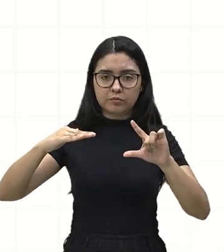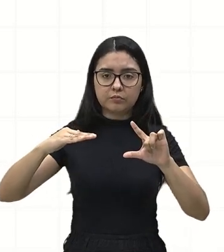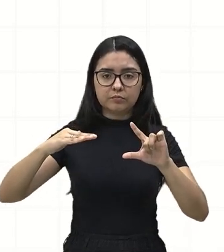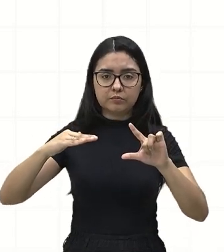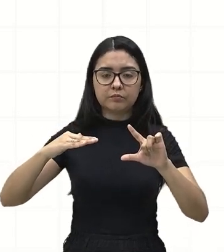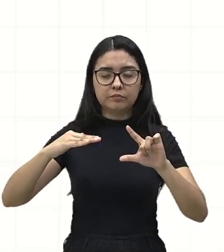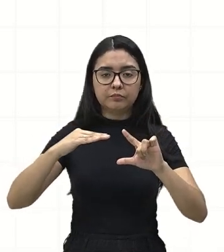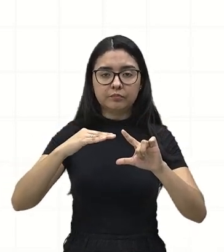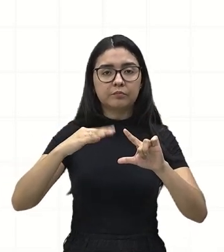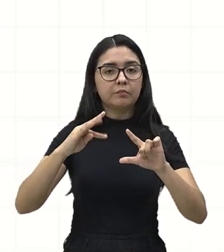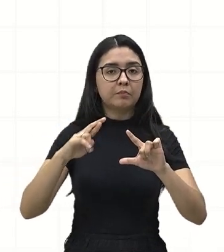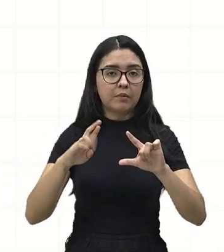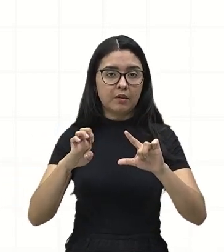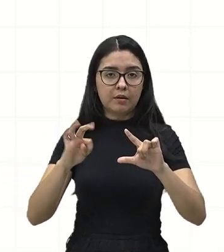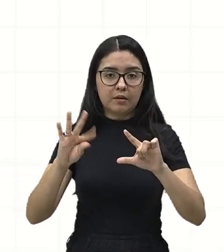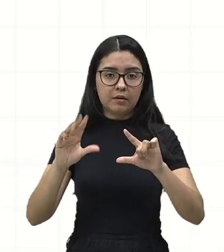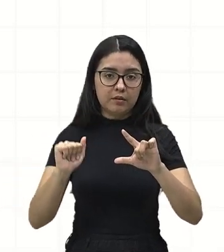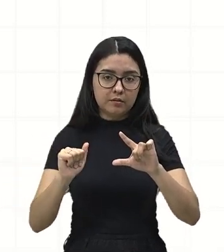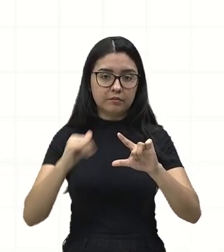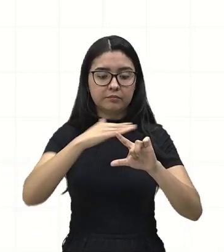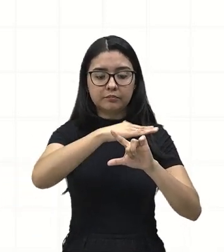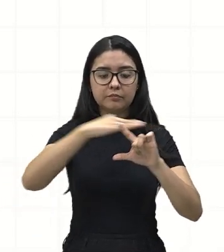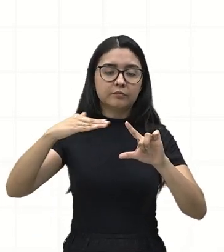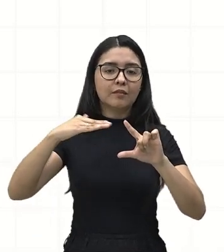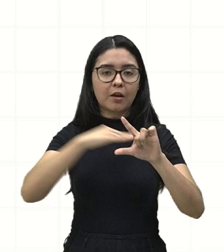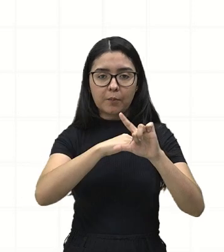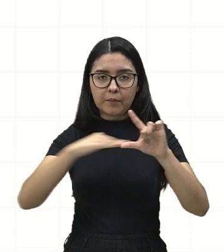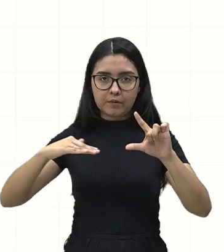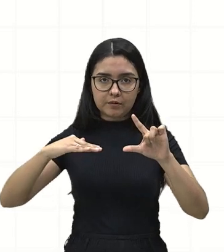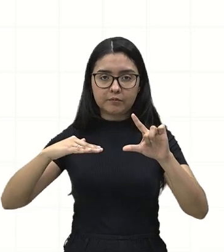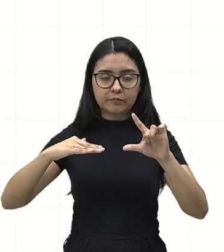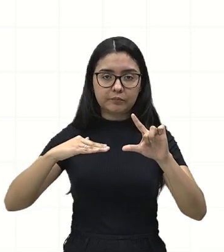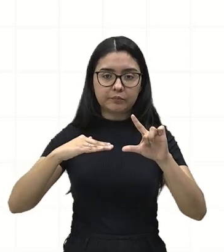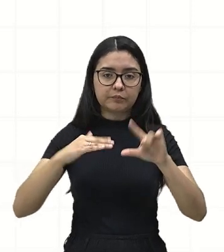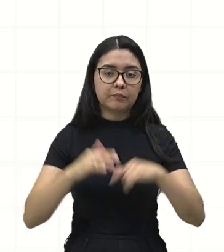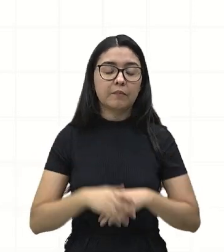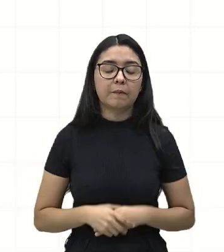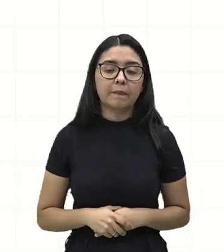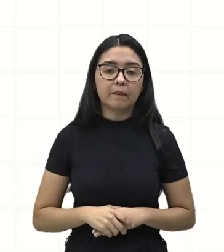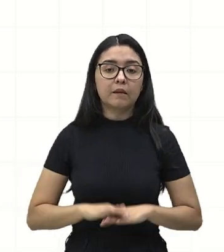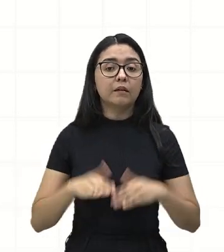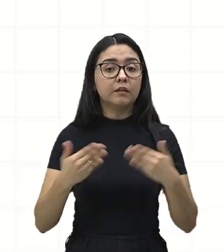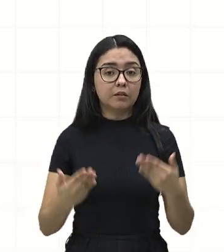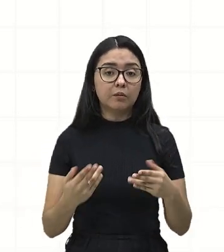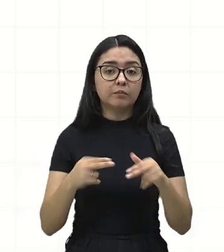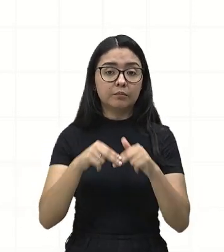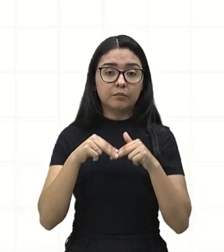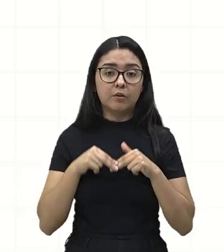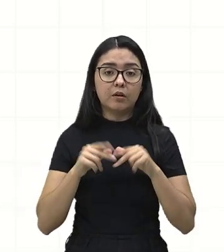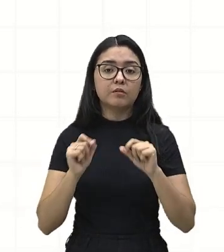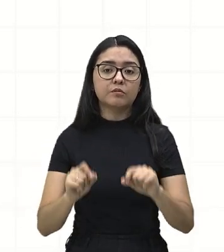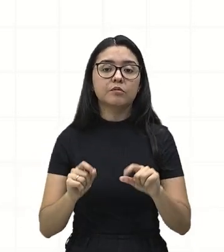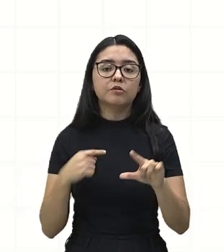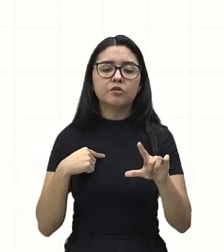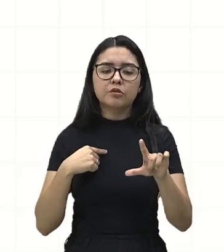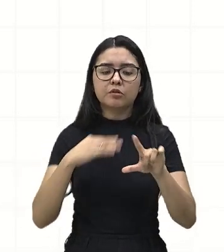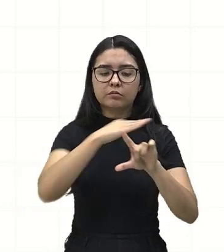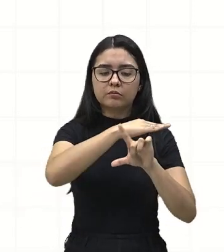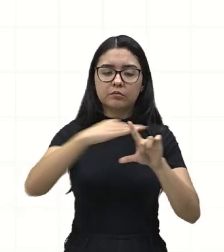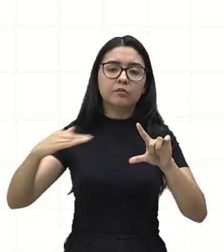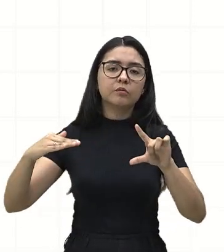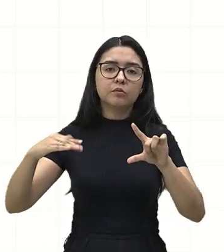reta paralela a um dos lados, então, a partir desses pontos, vale, né, a